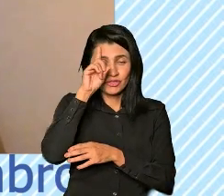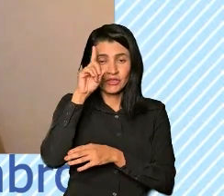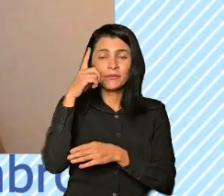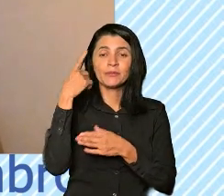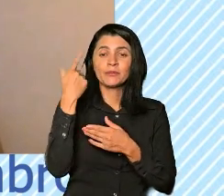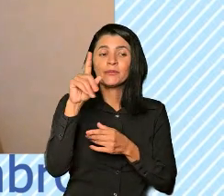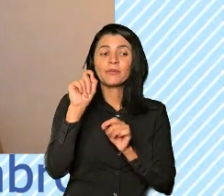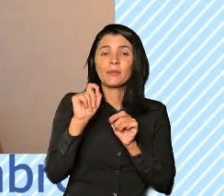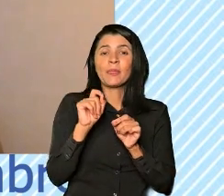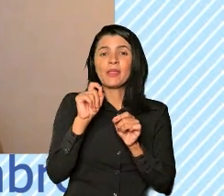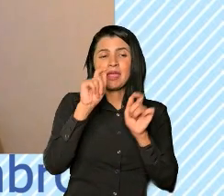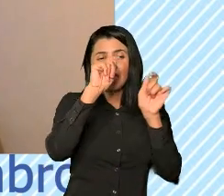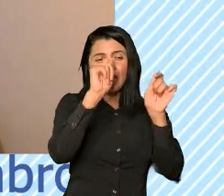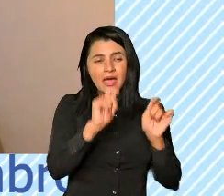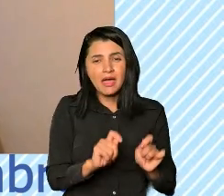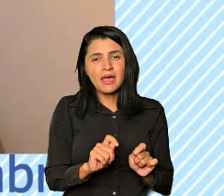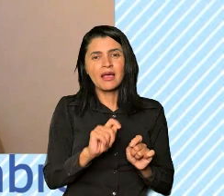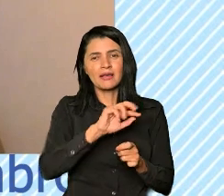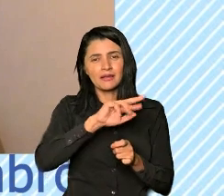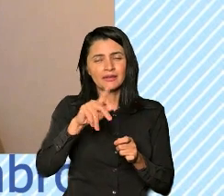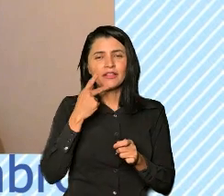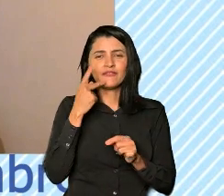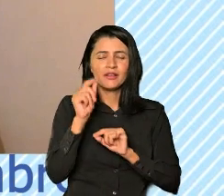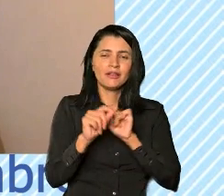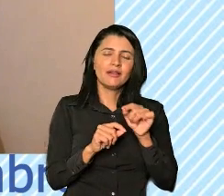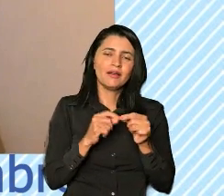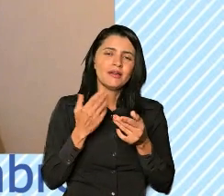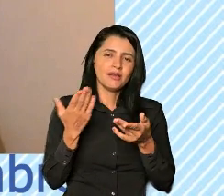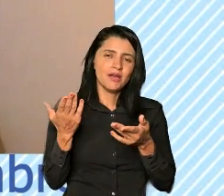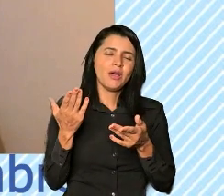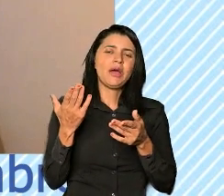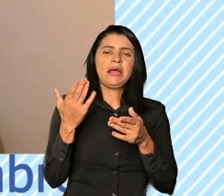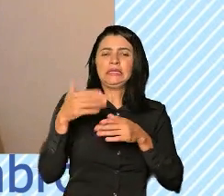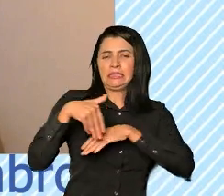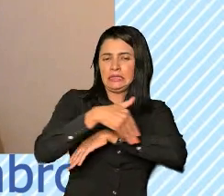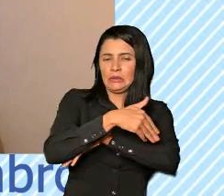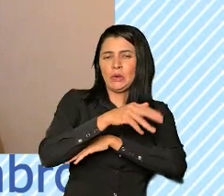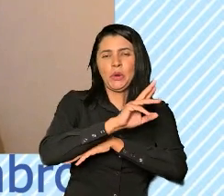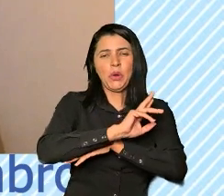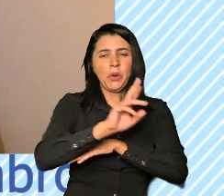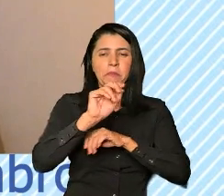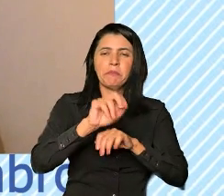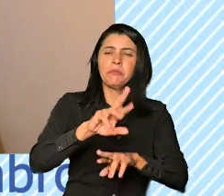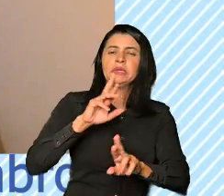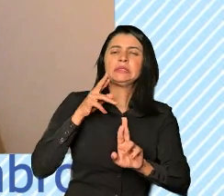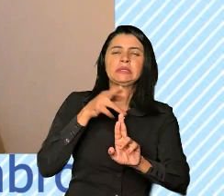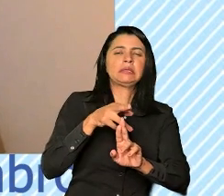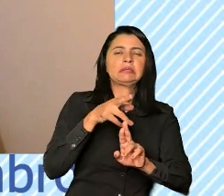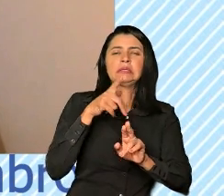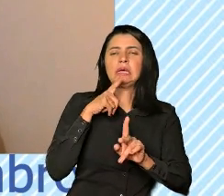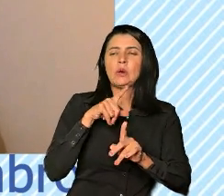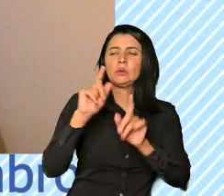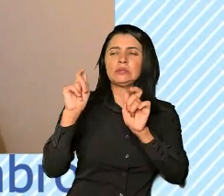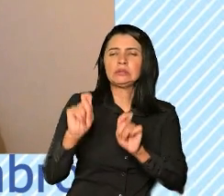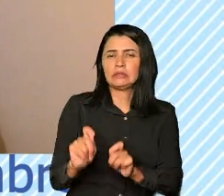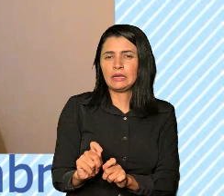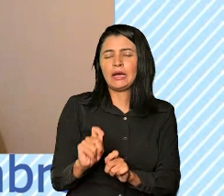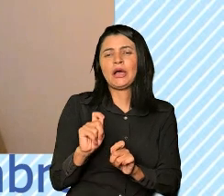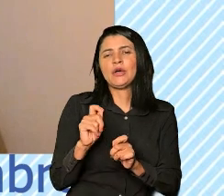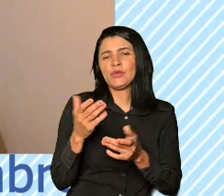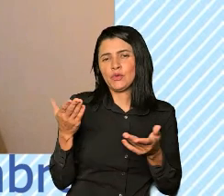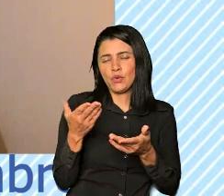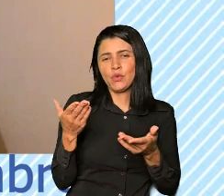que esses monumentos que a gente está falando, no caso dos logradouros, da representação, das estátuas, né, que está na ordem do